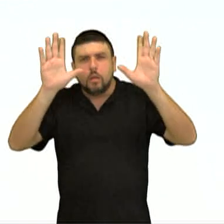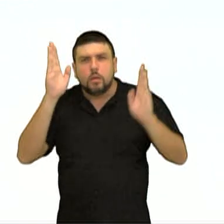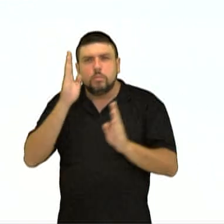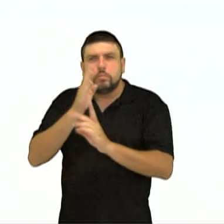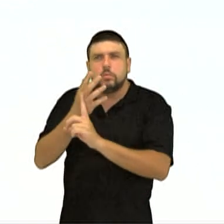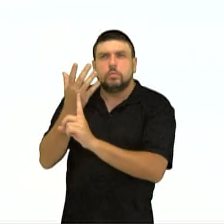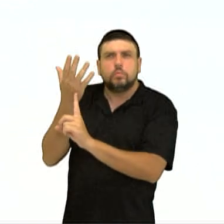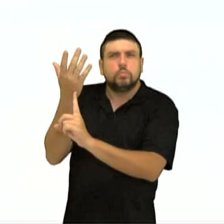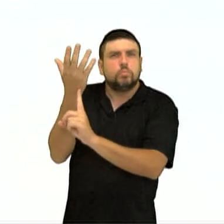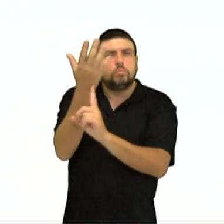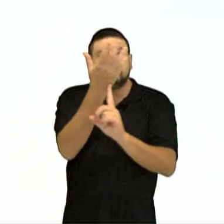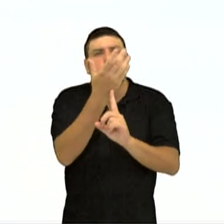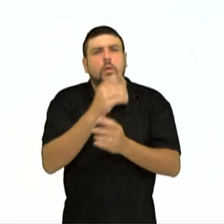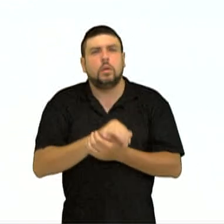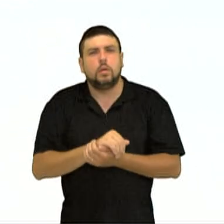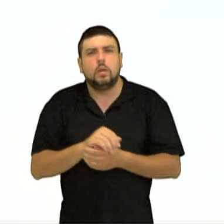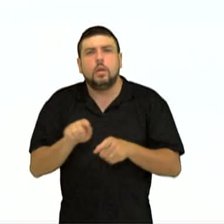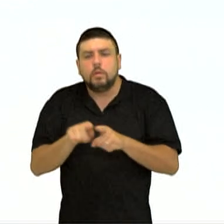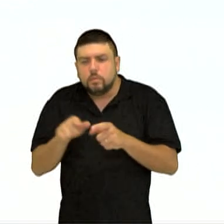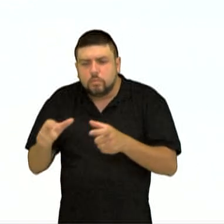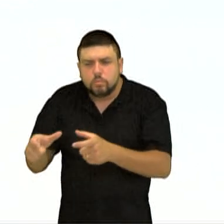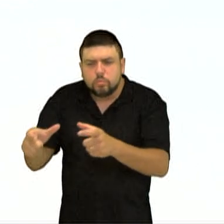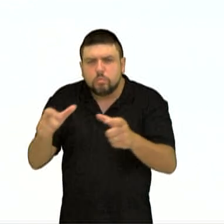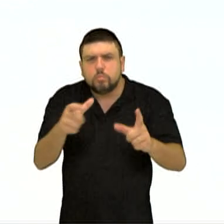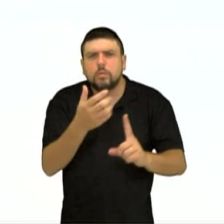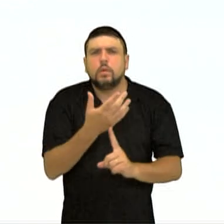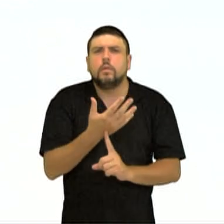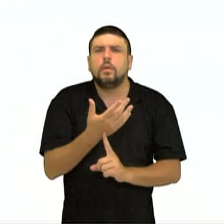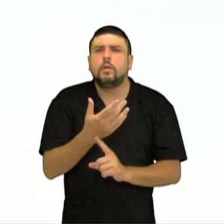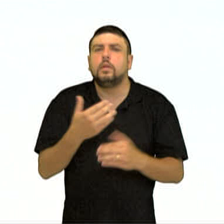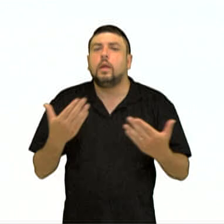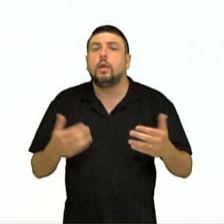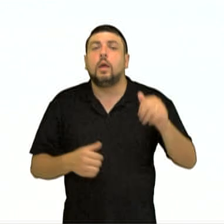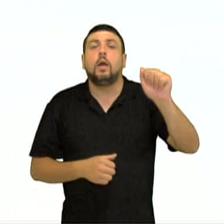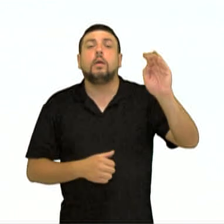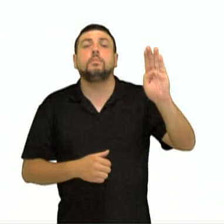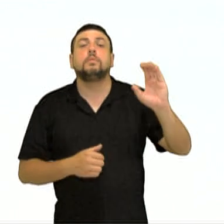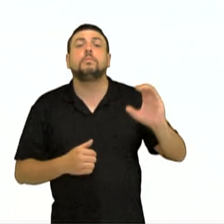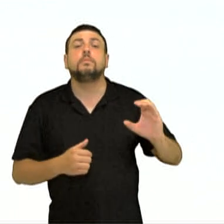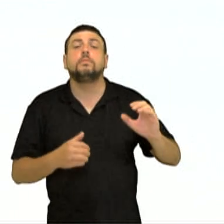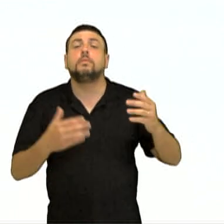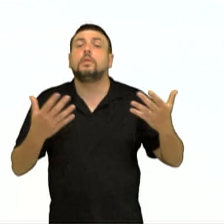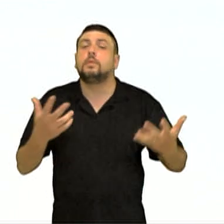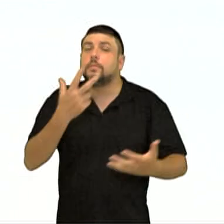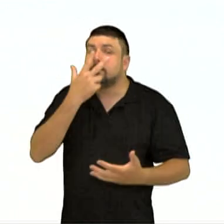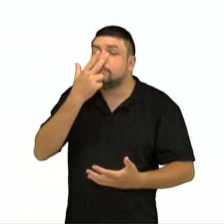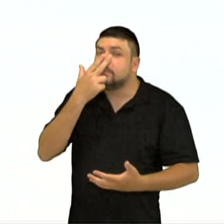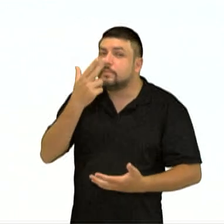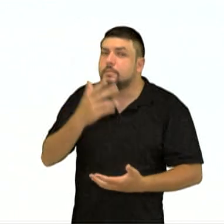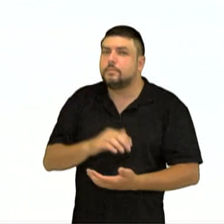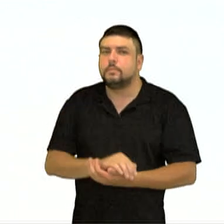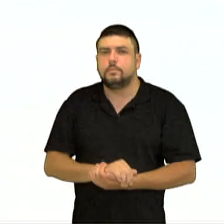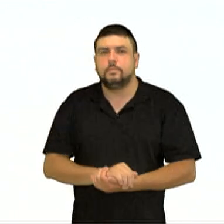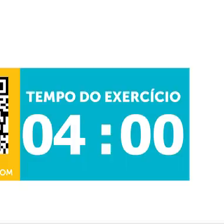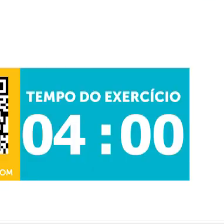a ser vistos à luz de velas. E aí, A, B ou C, o que você acha?